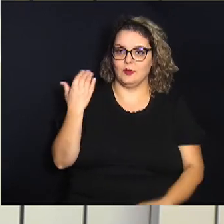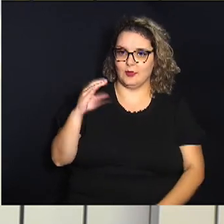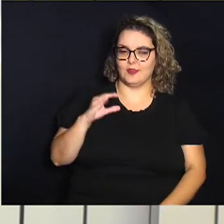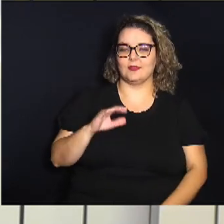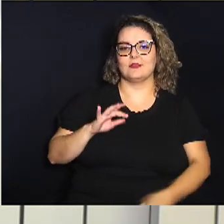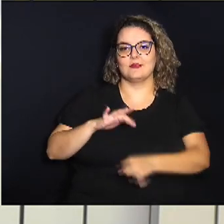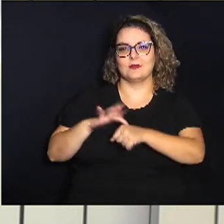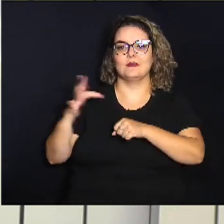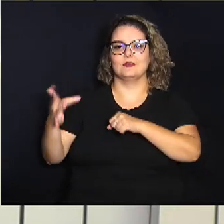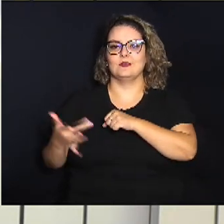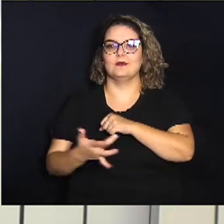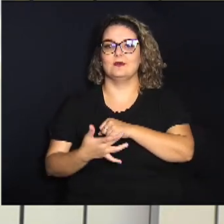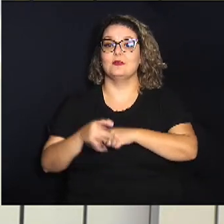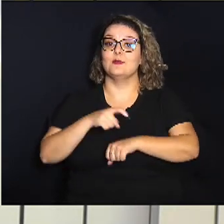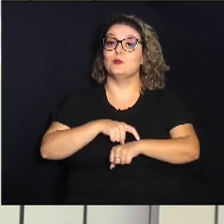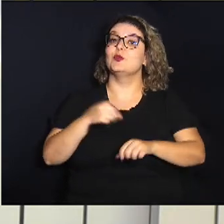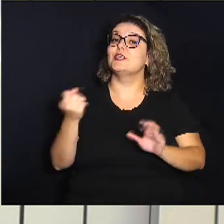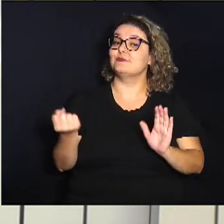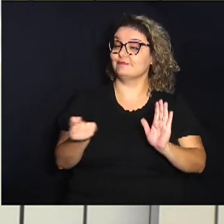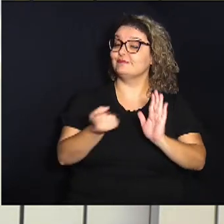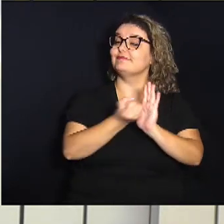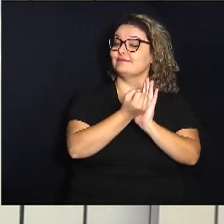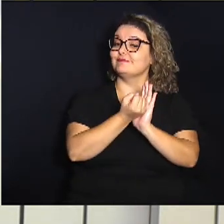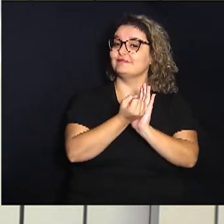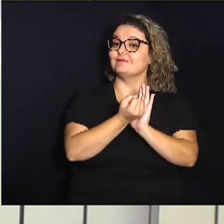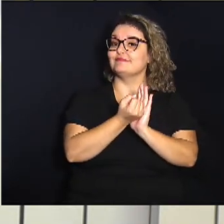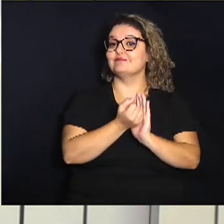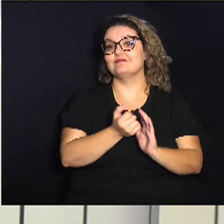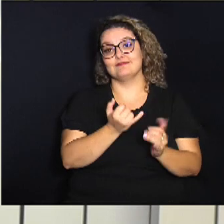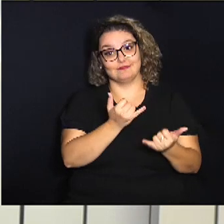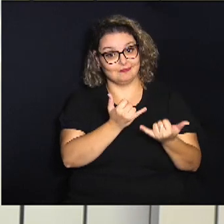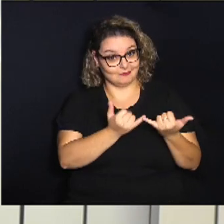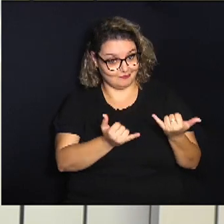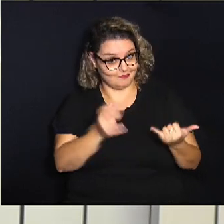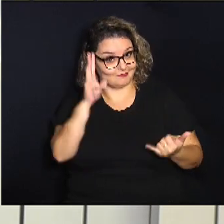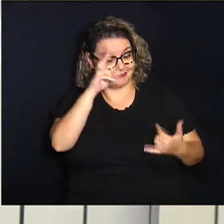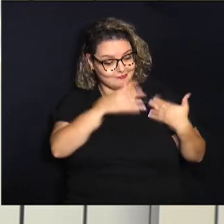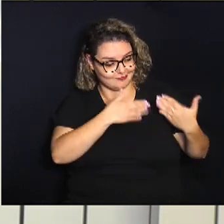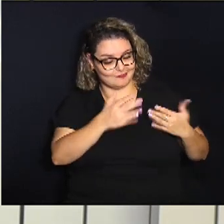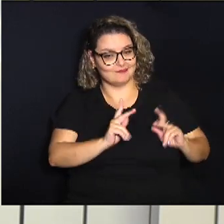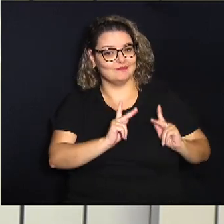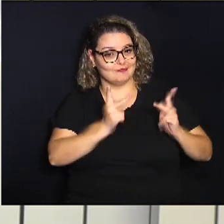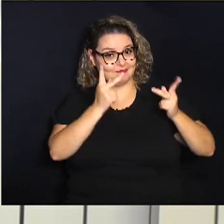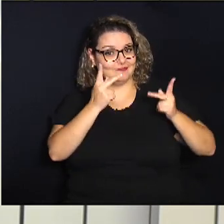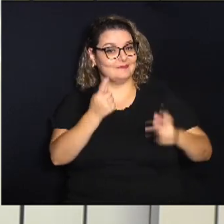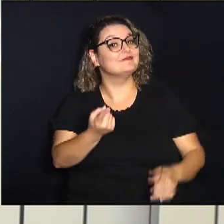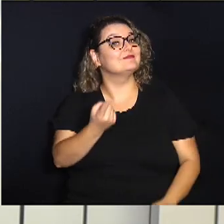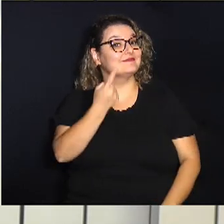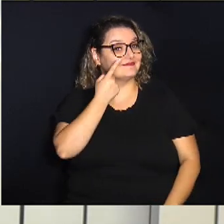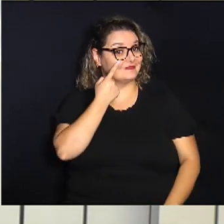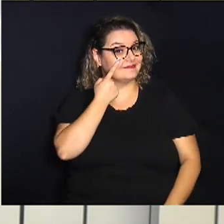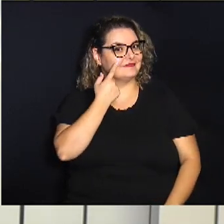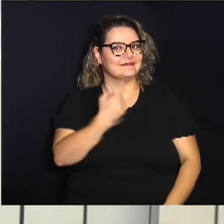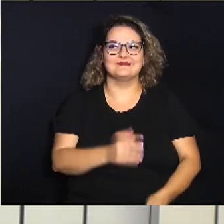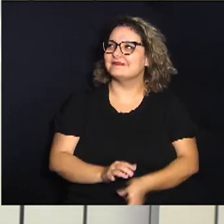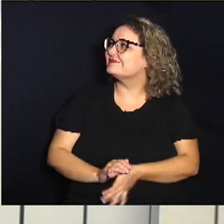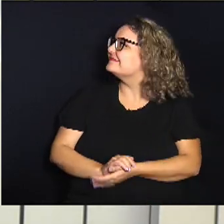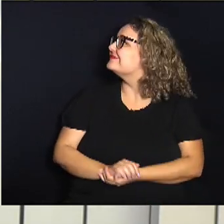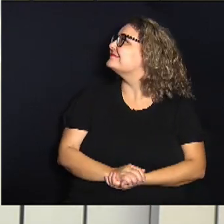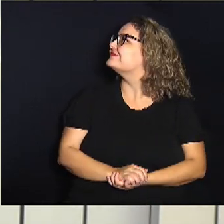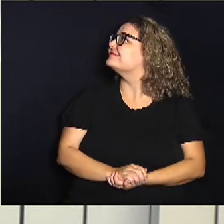sociais momentos marcantes de parte desta história vitoriosa vamos acompanhar o vídeo agora